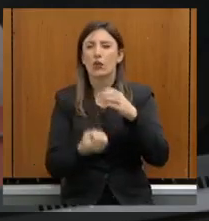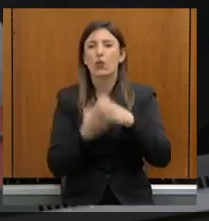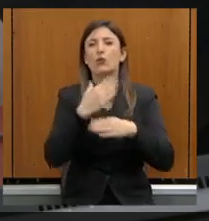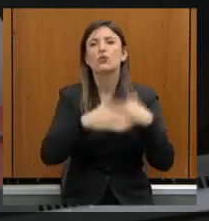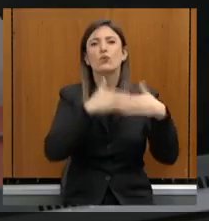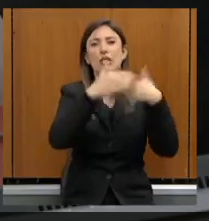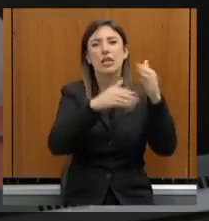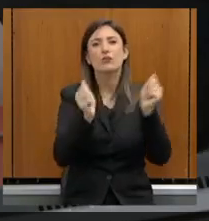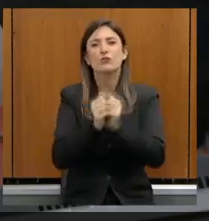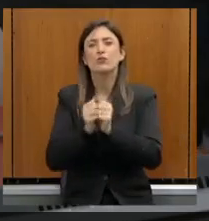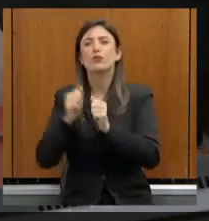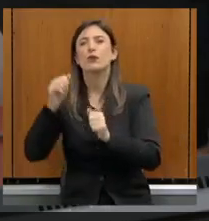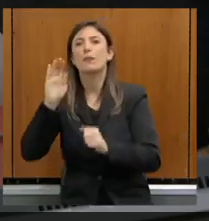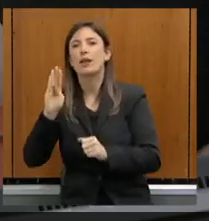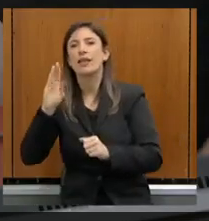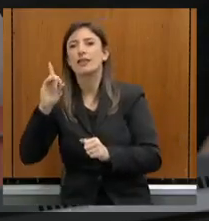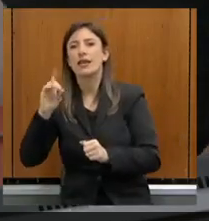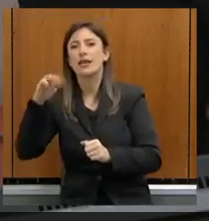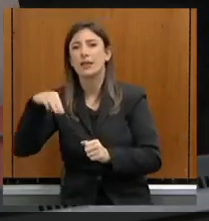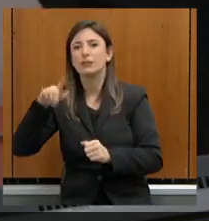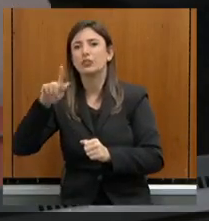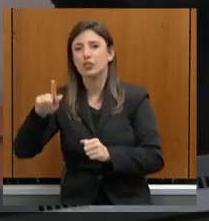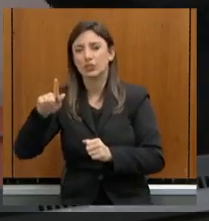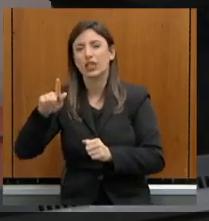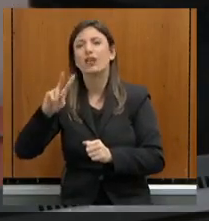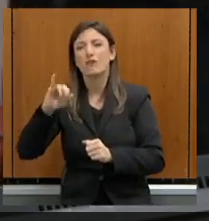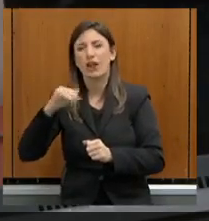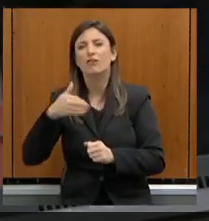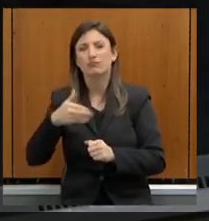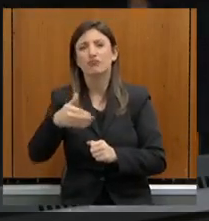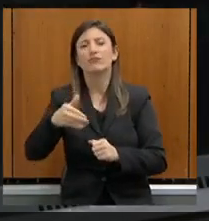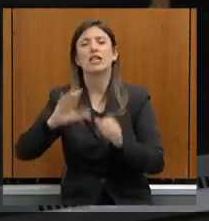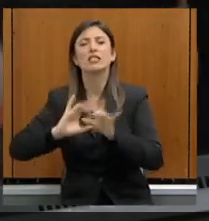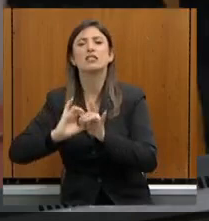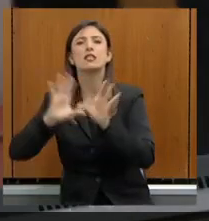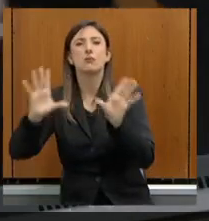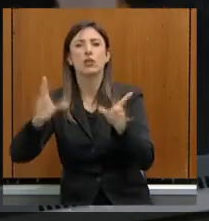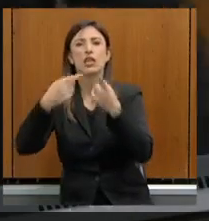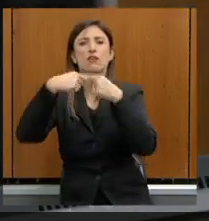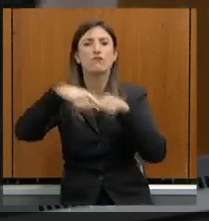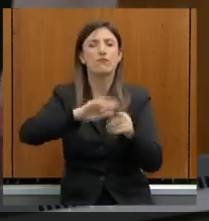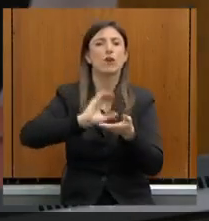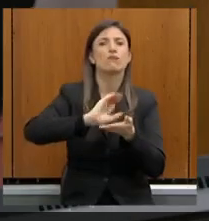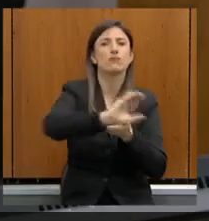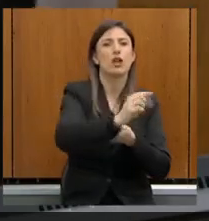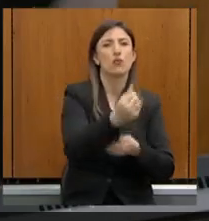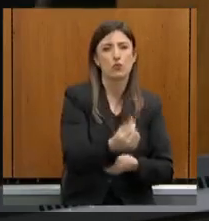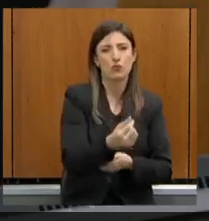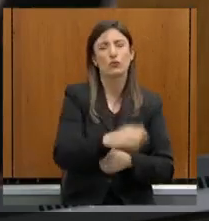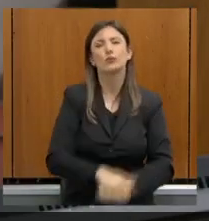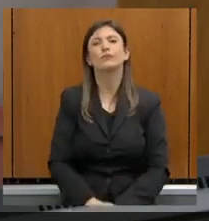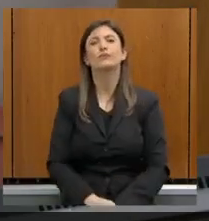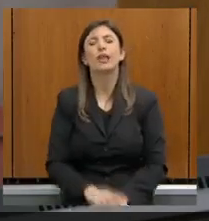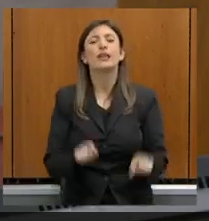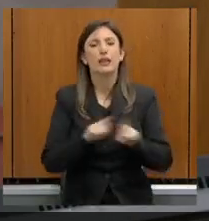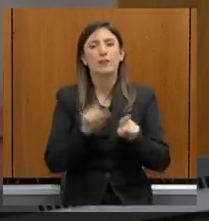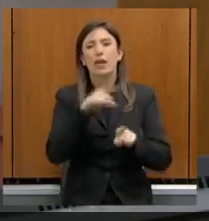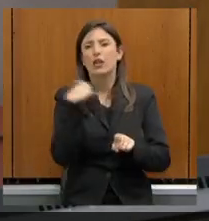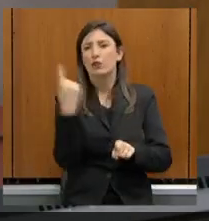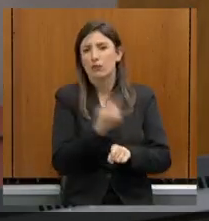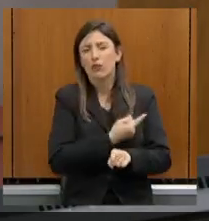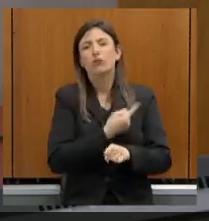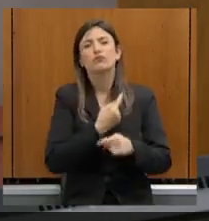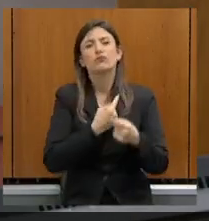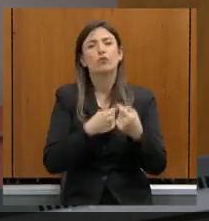que vai lançar essa linha proximamente, então logo sejam disponibilizados os recursos. Nós estamos conversando também,